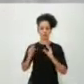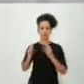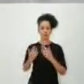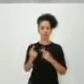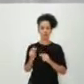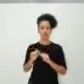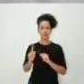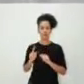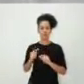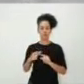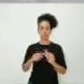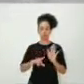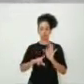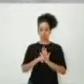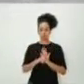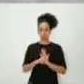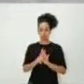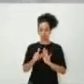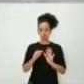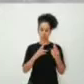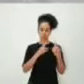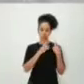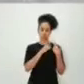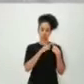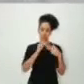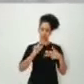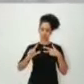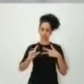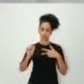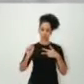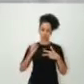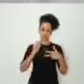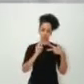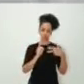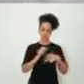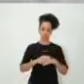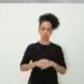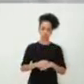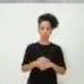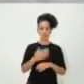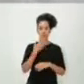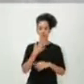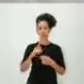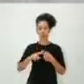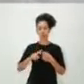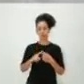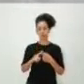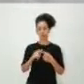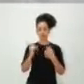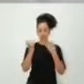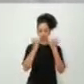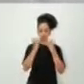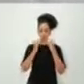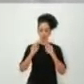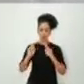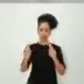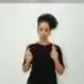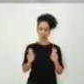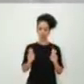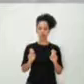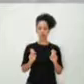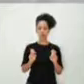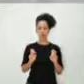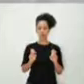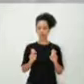que não compete ao legislativo e sim ao executivo pedimos também bastante bastantes informações sobre as situações dos